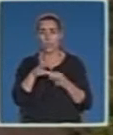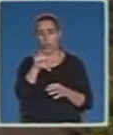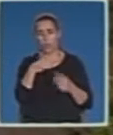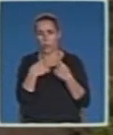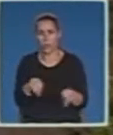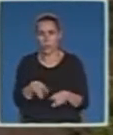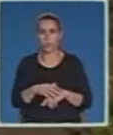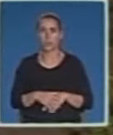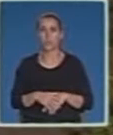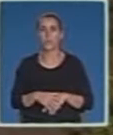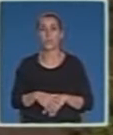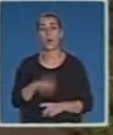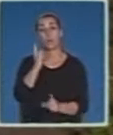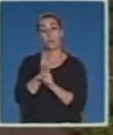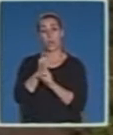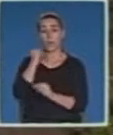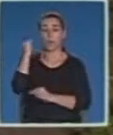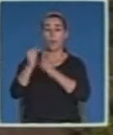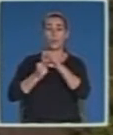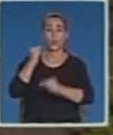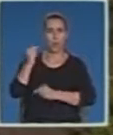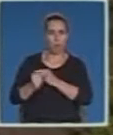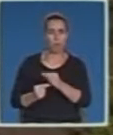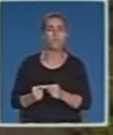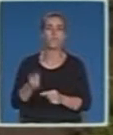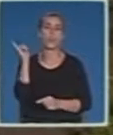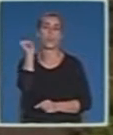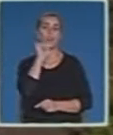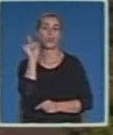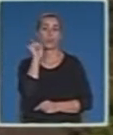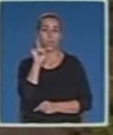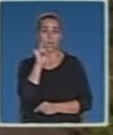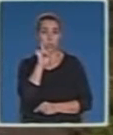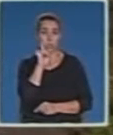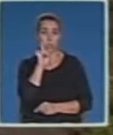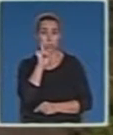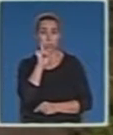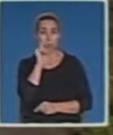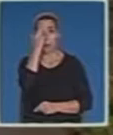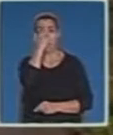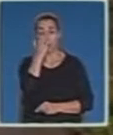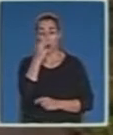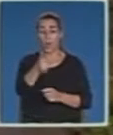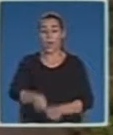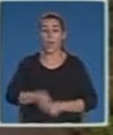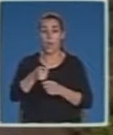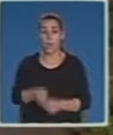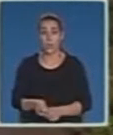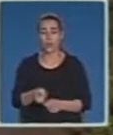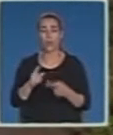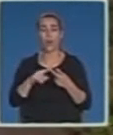vinha. Manter a vinha tradicional tem importância para o património agrícola,